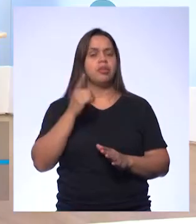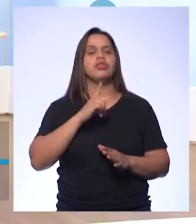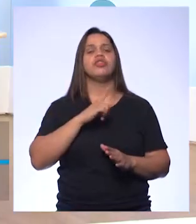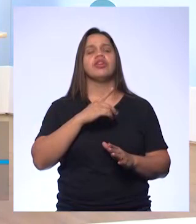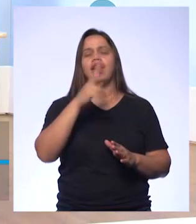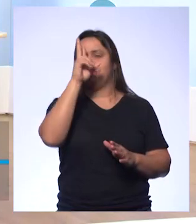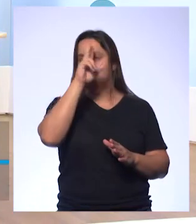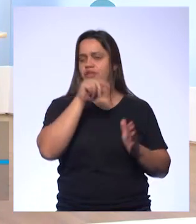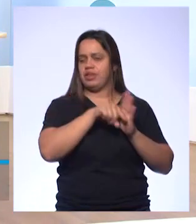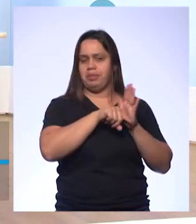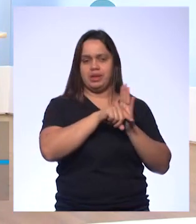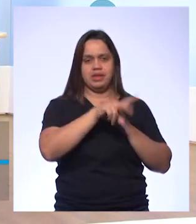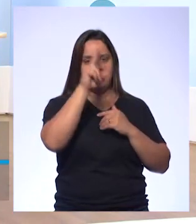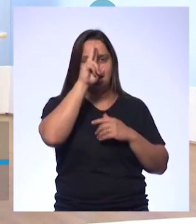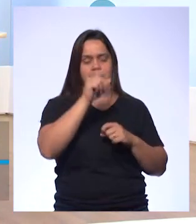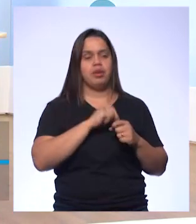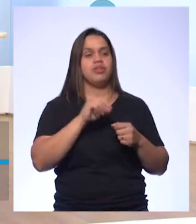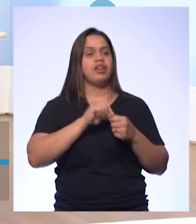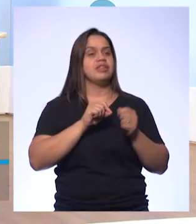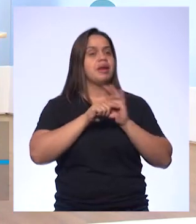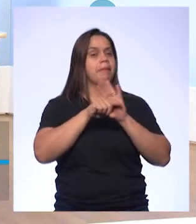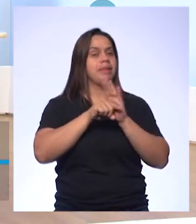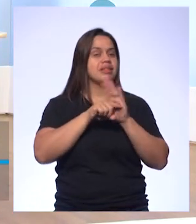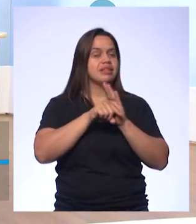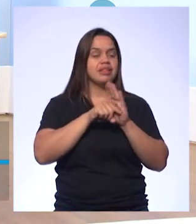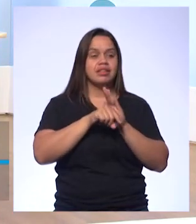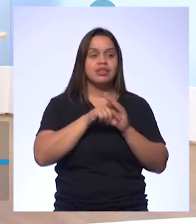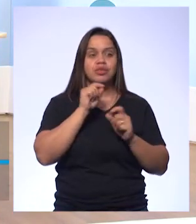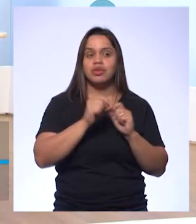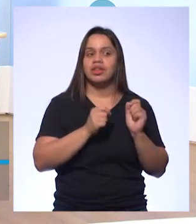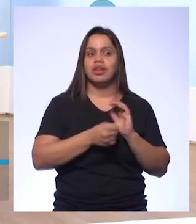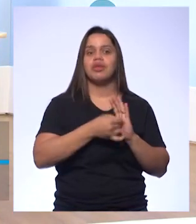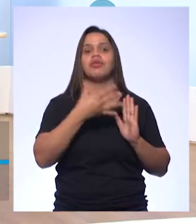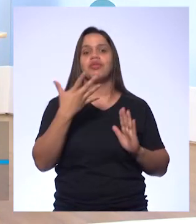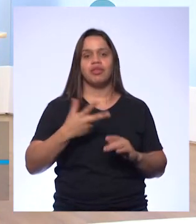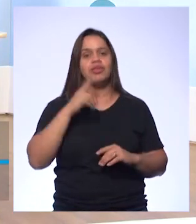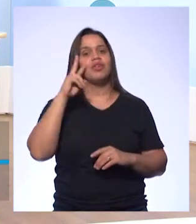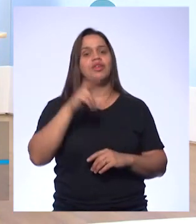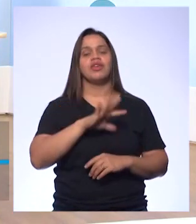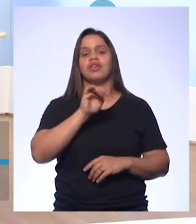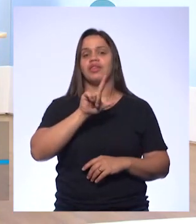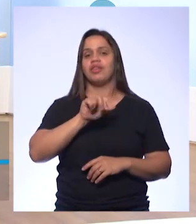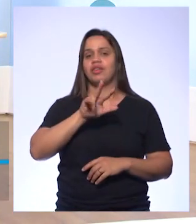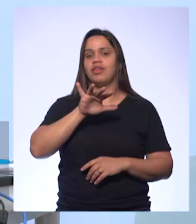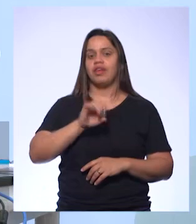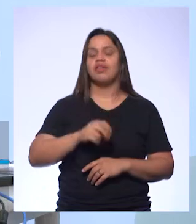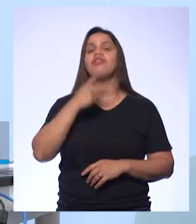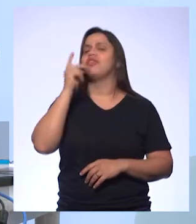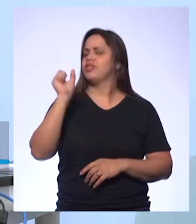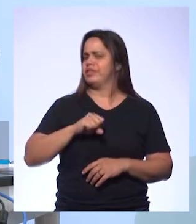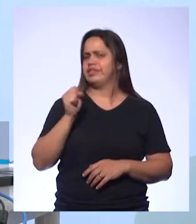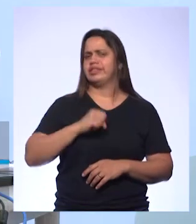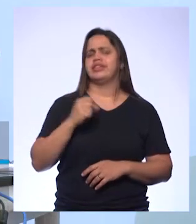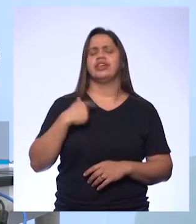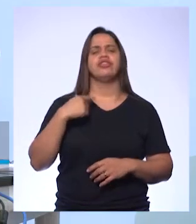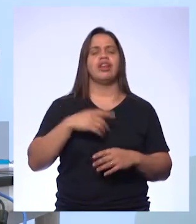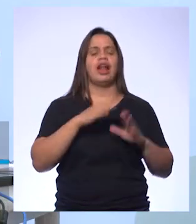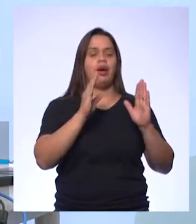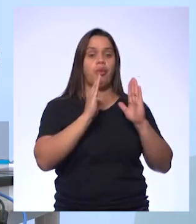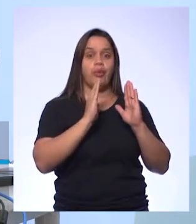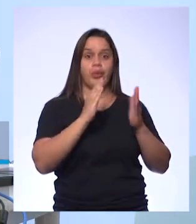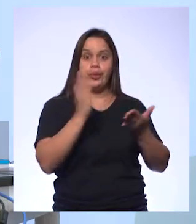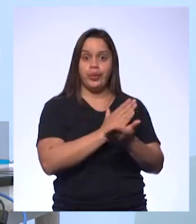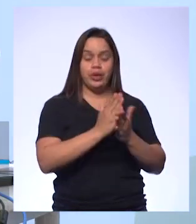lembra, Mônica? Lembro. Que a gente fazia muito, e só o pessoal da produção aqui, o Flávio falou assim, então a gente ia lá, pegava uma